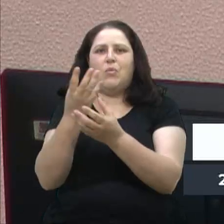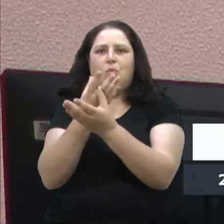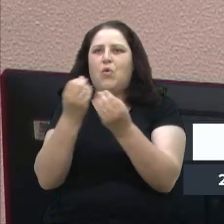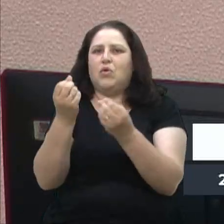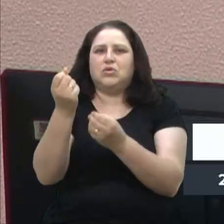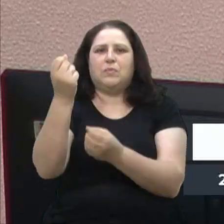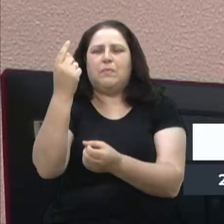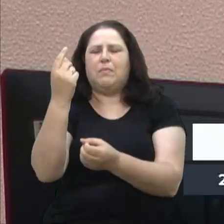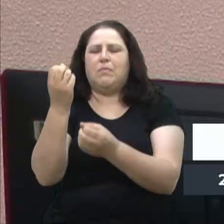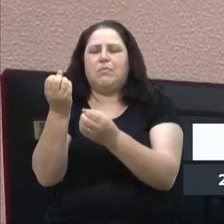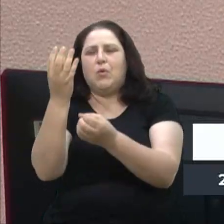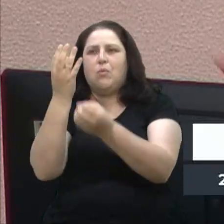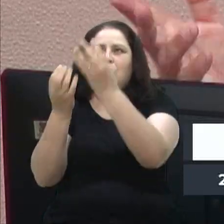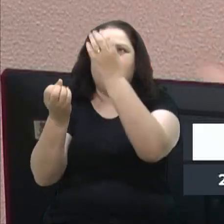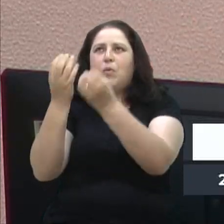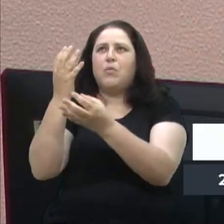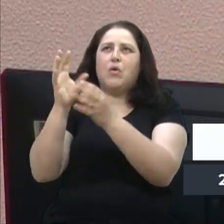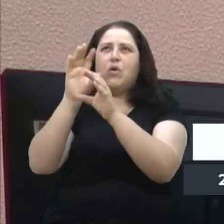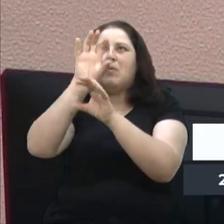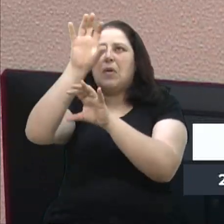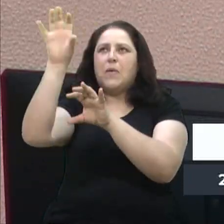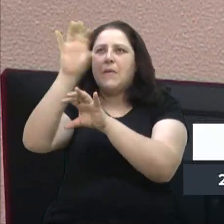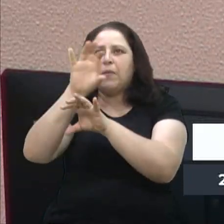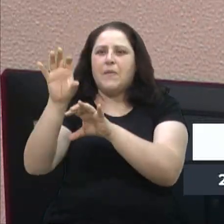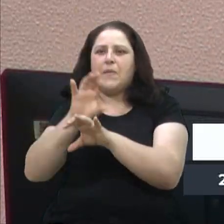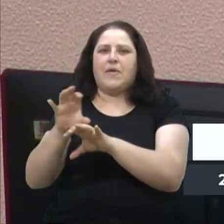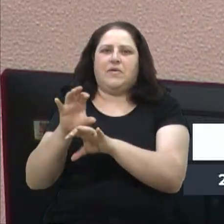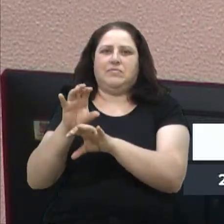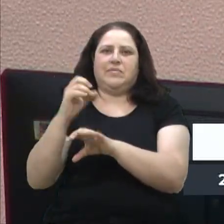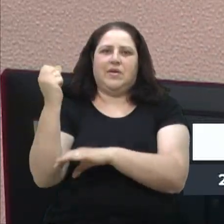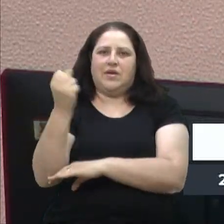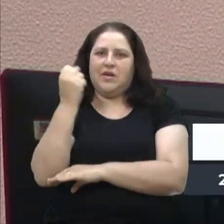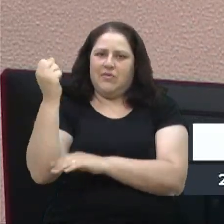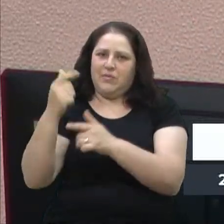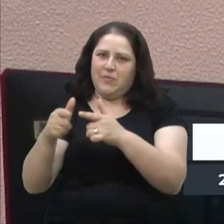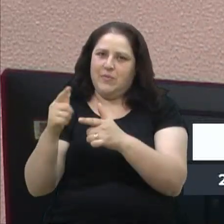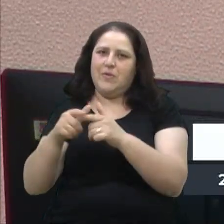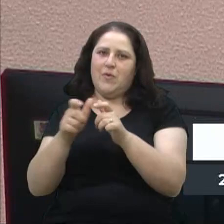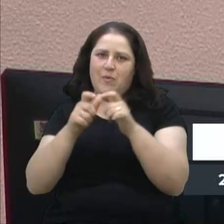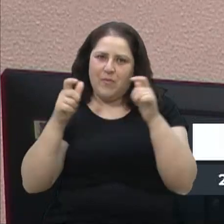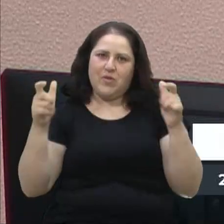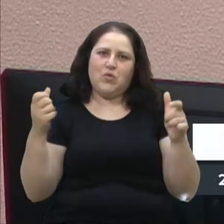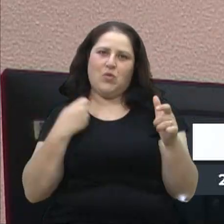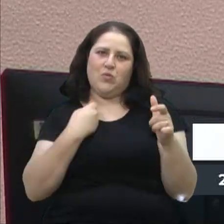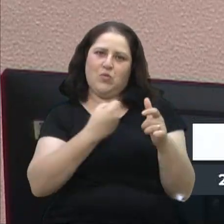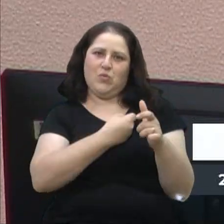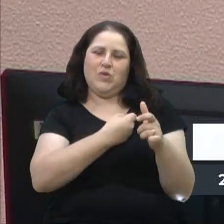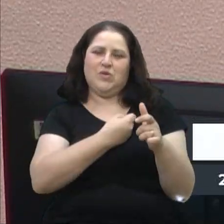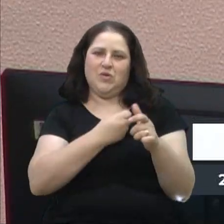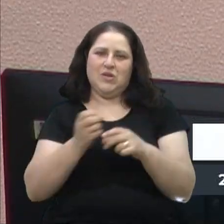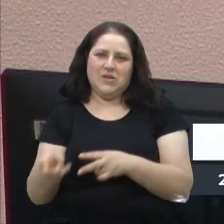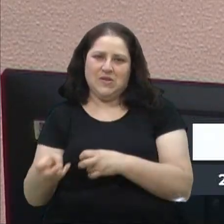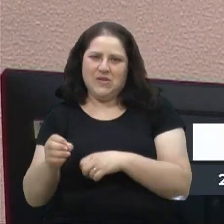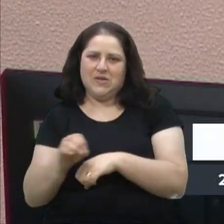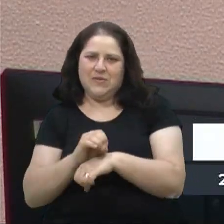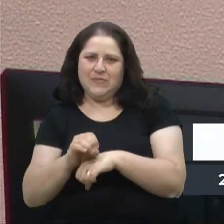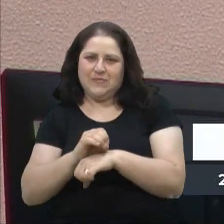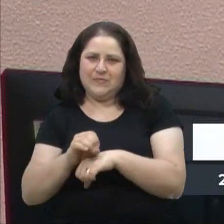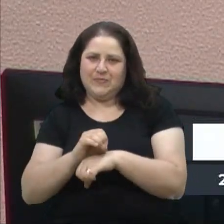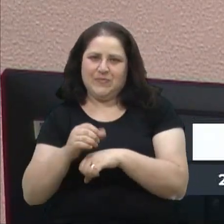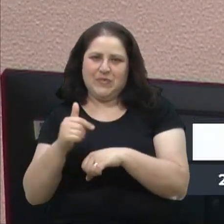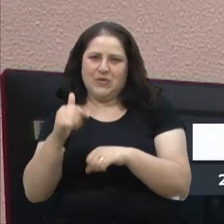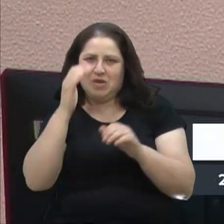questão extremamente grave. A Gladys também perguntou sobre o Fundo Amazônia, e